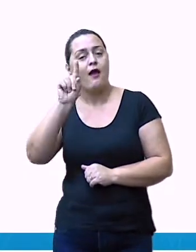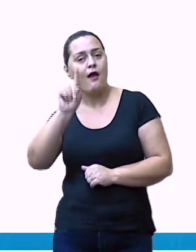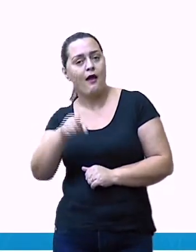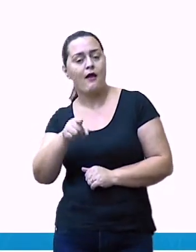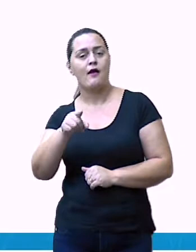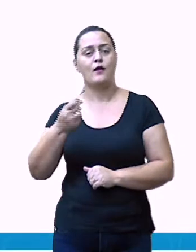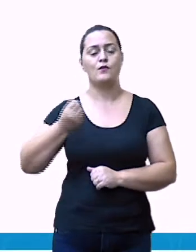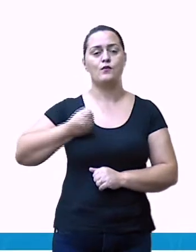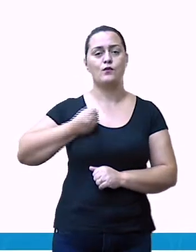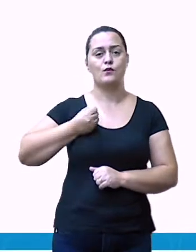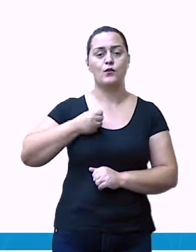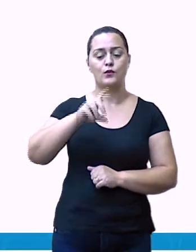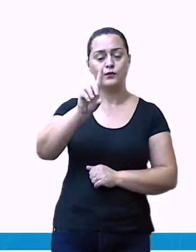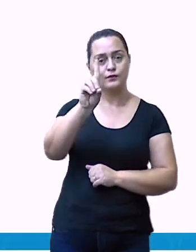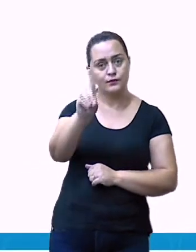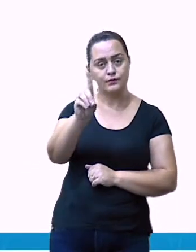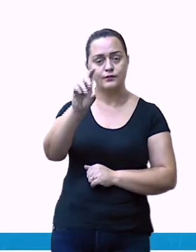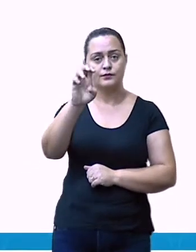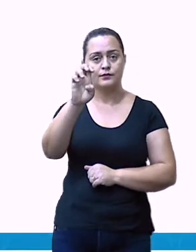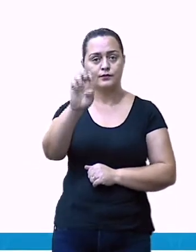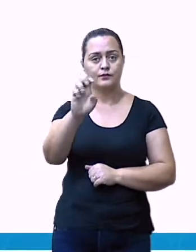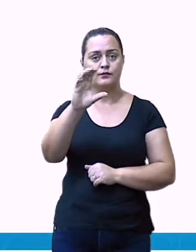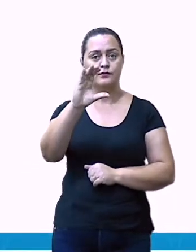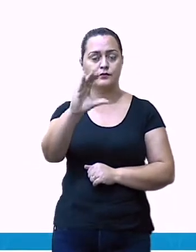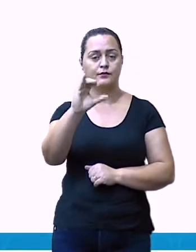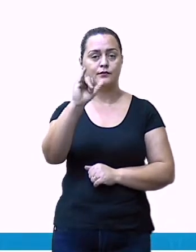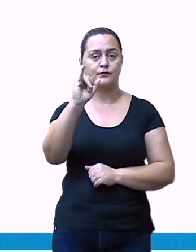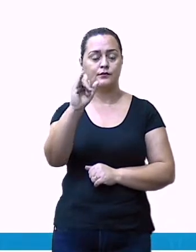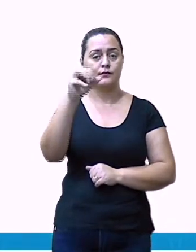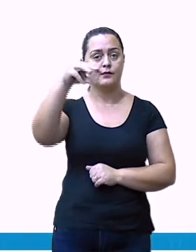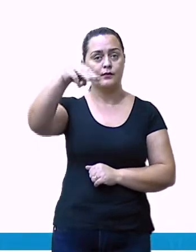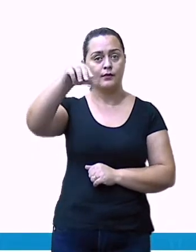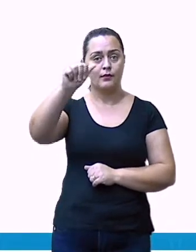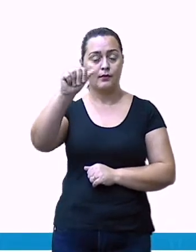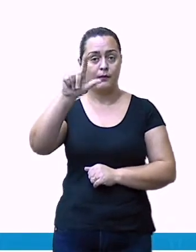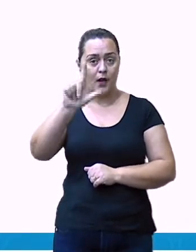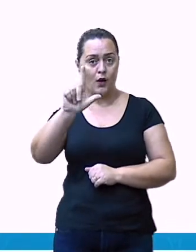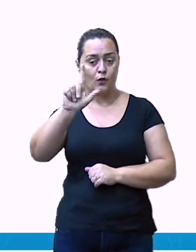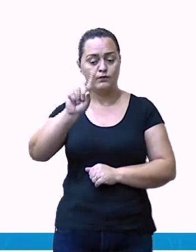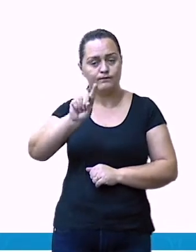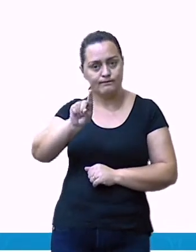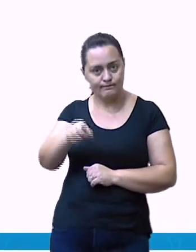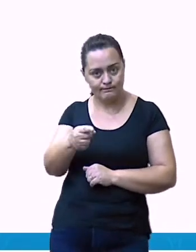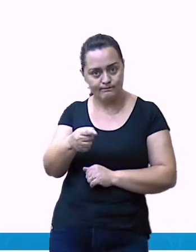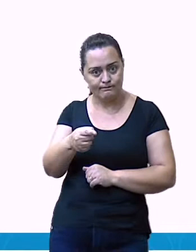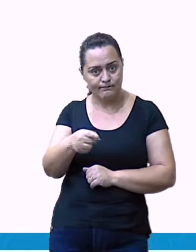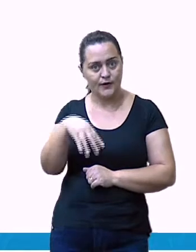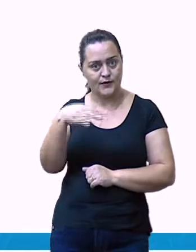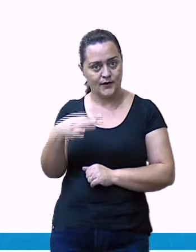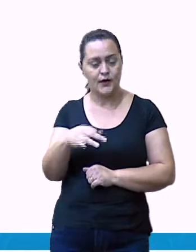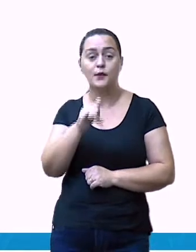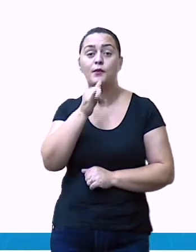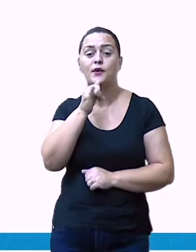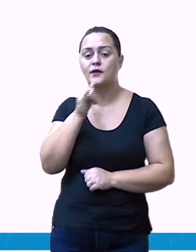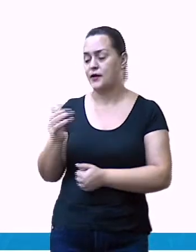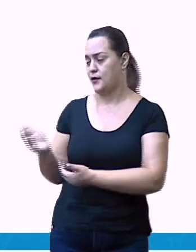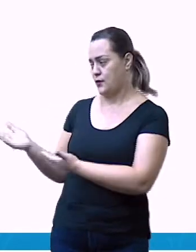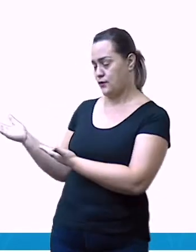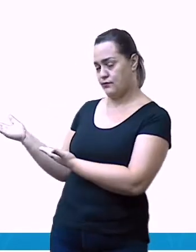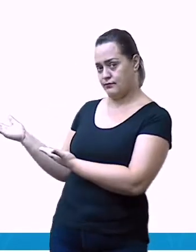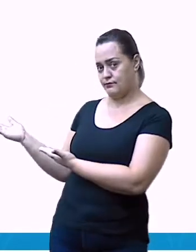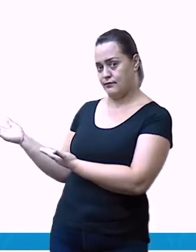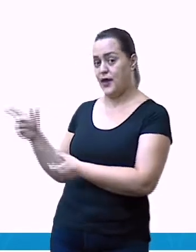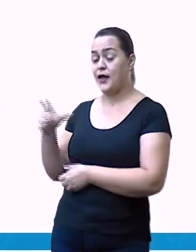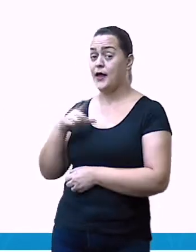exemplo aqui de um número decimal. Este número, ele está representado aqui. Ele tem